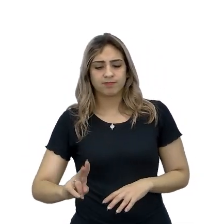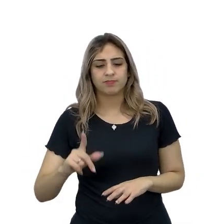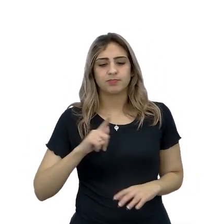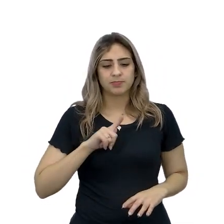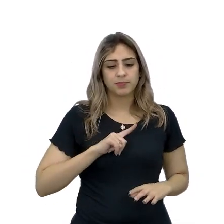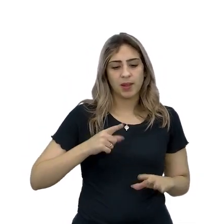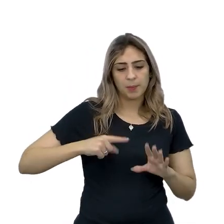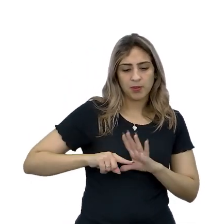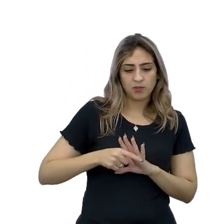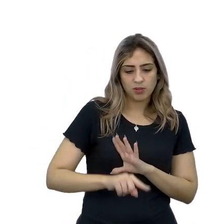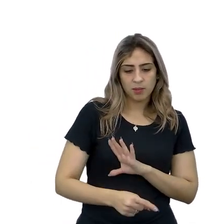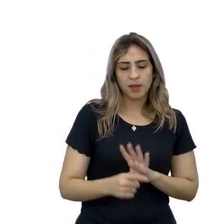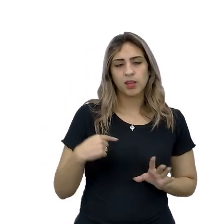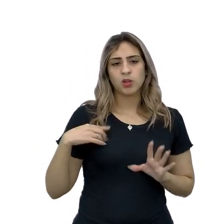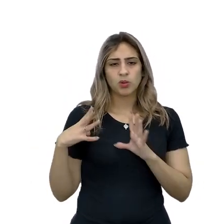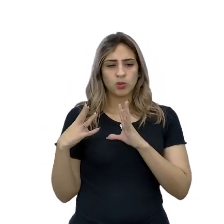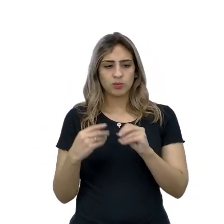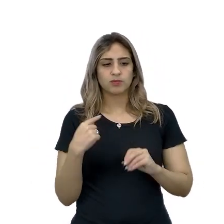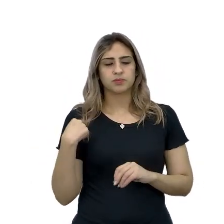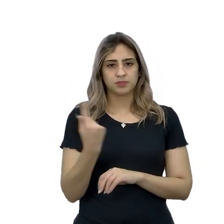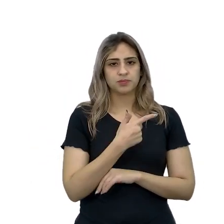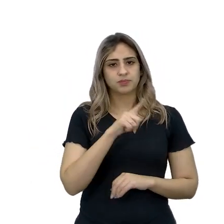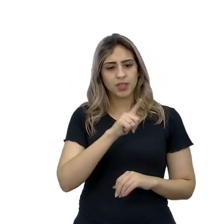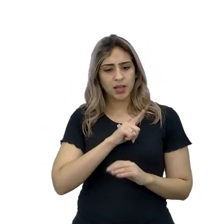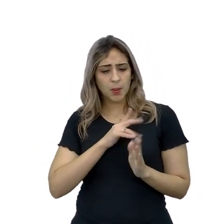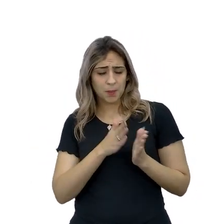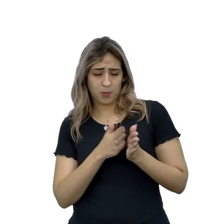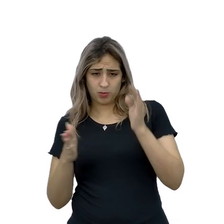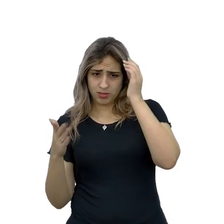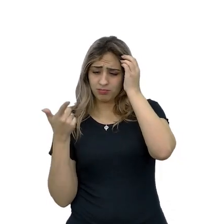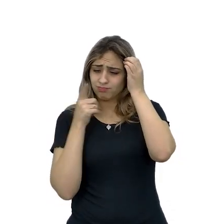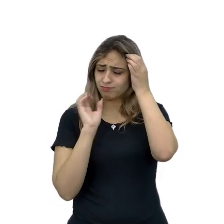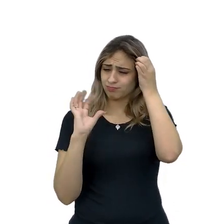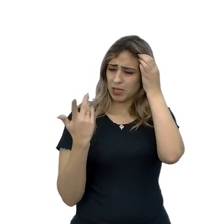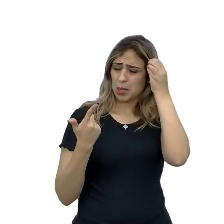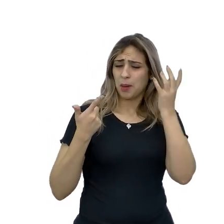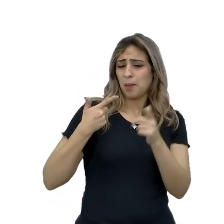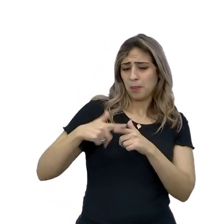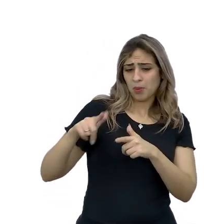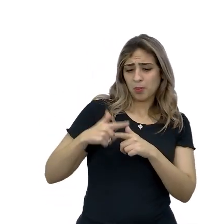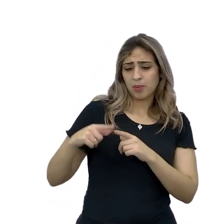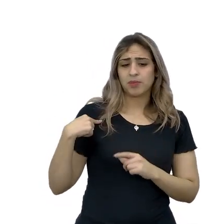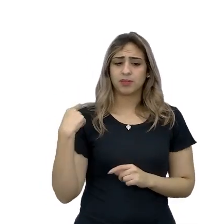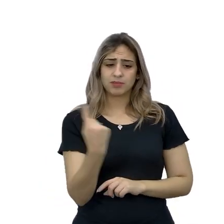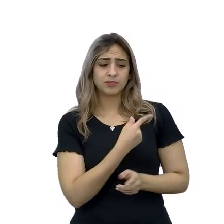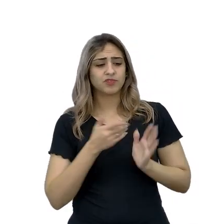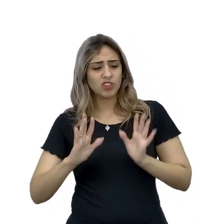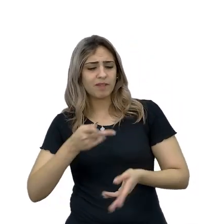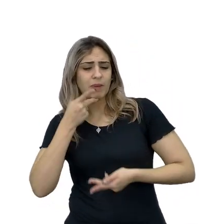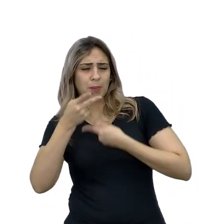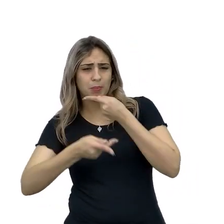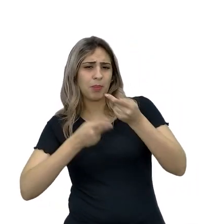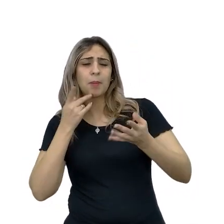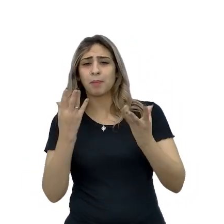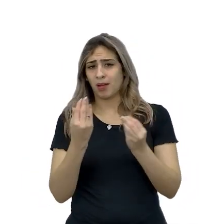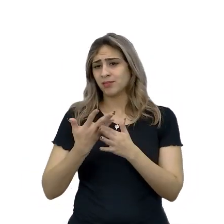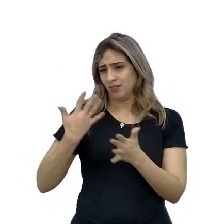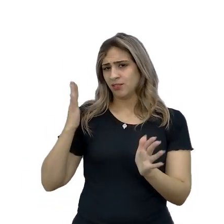ou em aprofundamento. Então, a gente tem o processo de resolução de problemas, que nós já comentamos